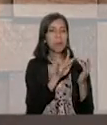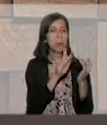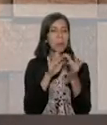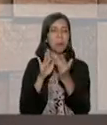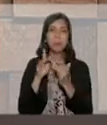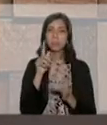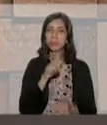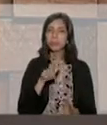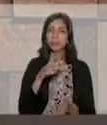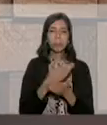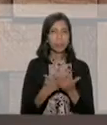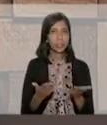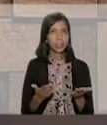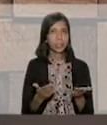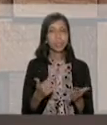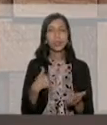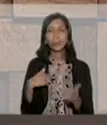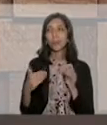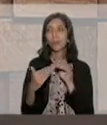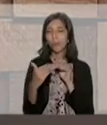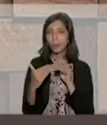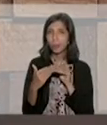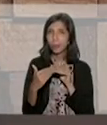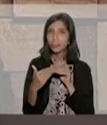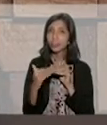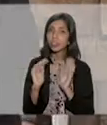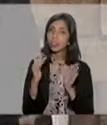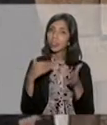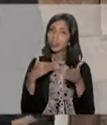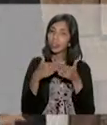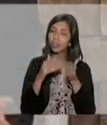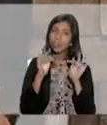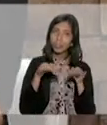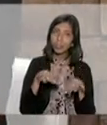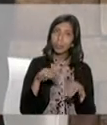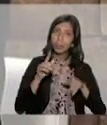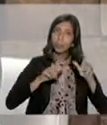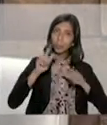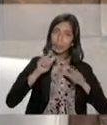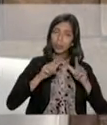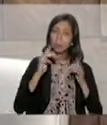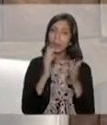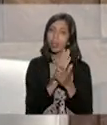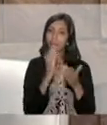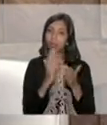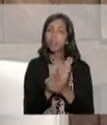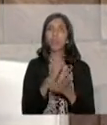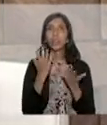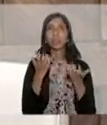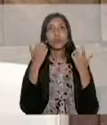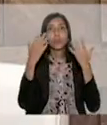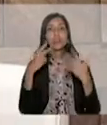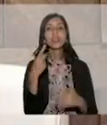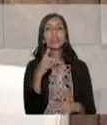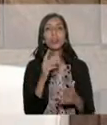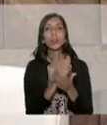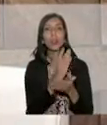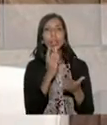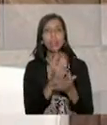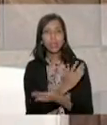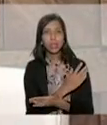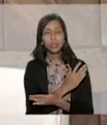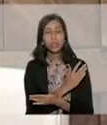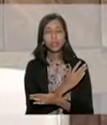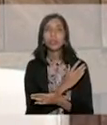o contato com a literatura. Eu também acho. A gente está realmente chegando no final, você está falando dos seus livros e eu quero falar sobre eles. Você